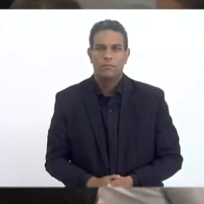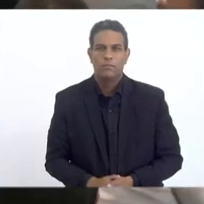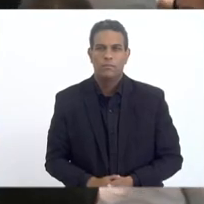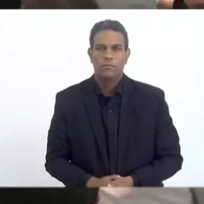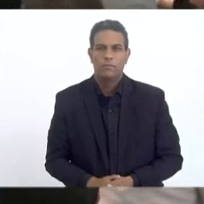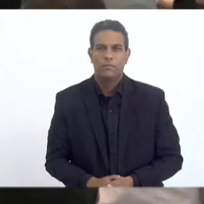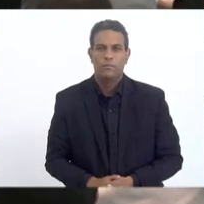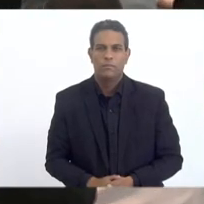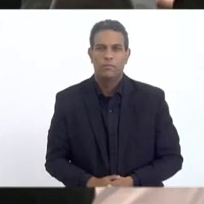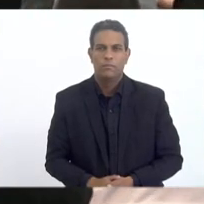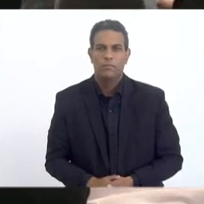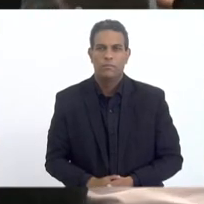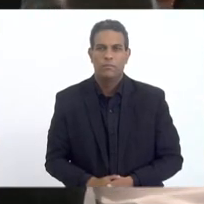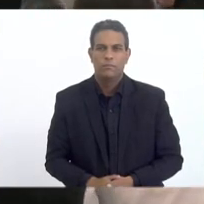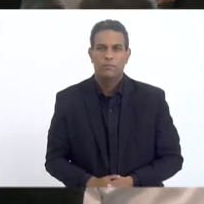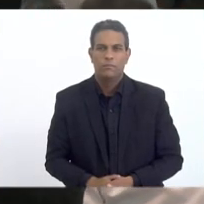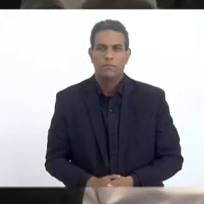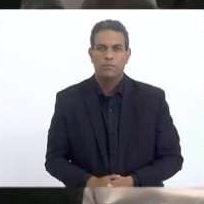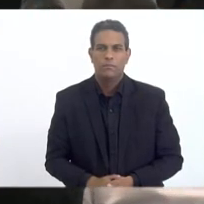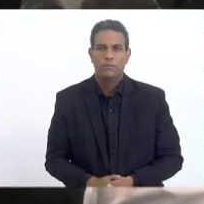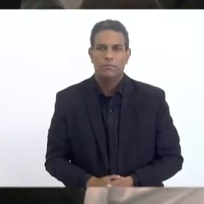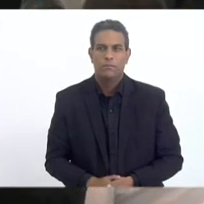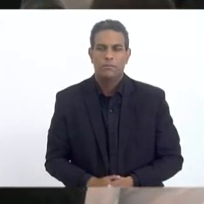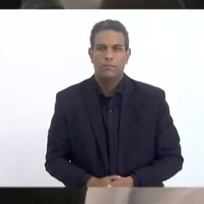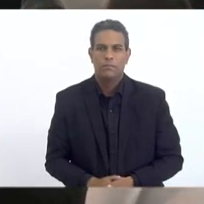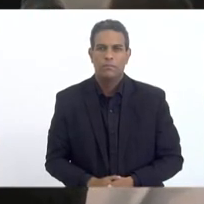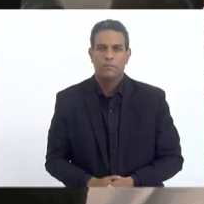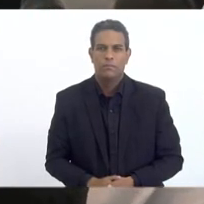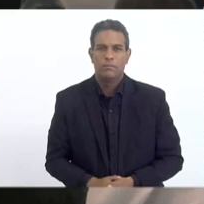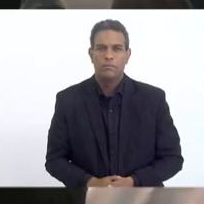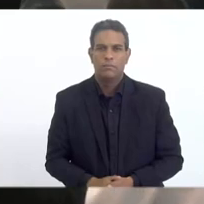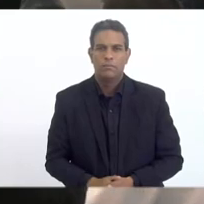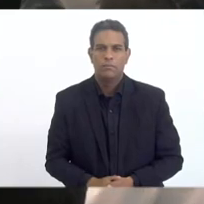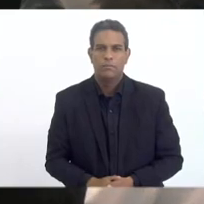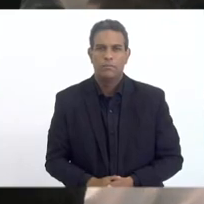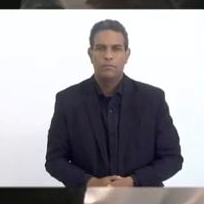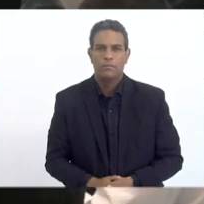Esse computador é da comissão? É da casa?